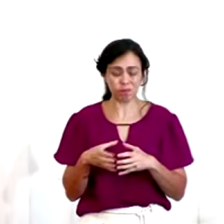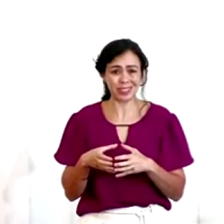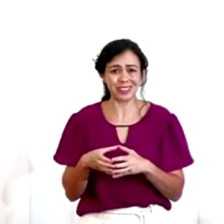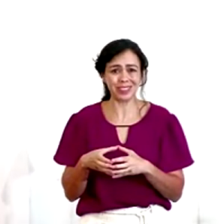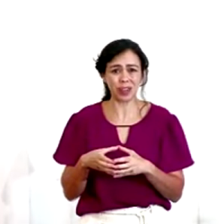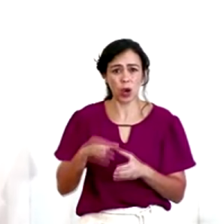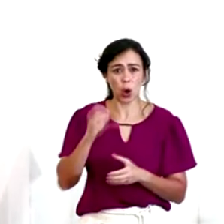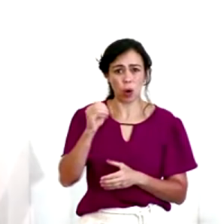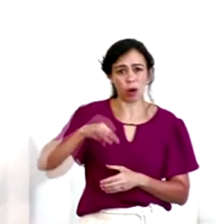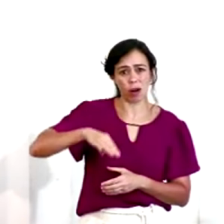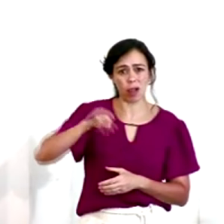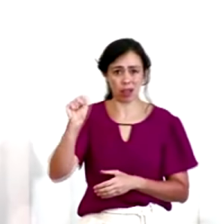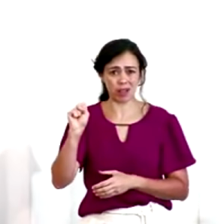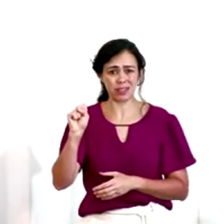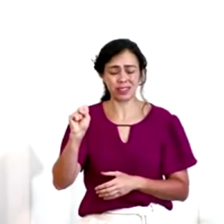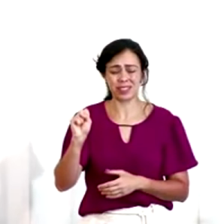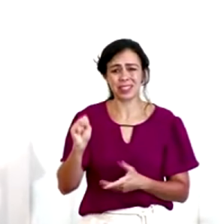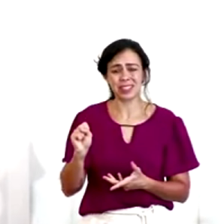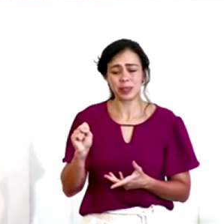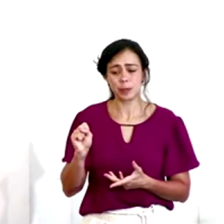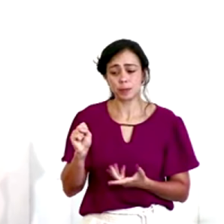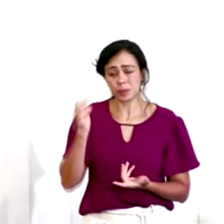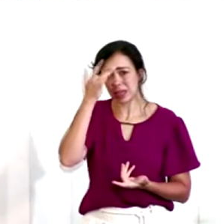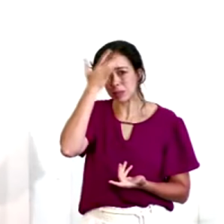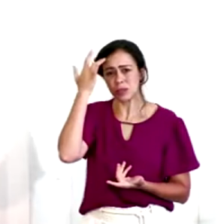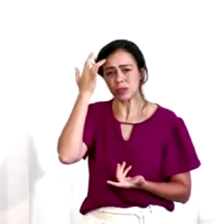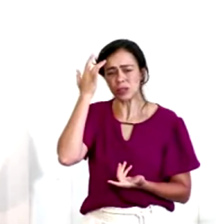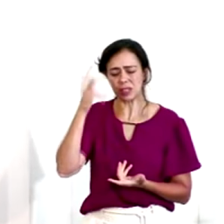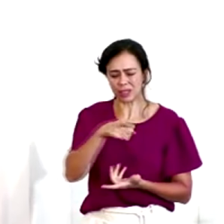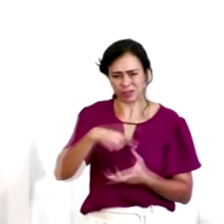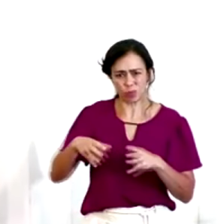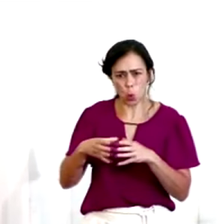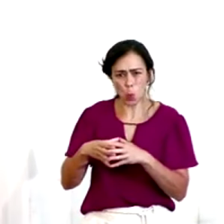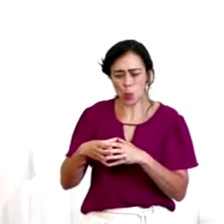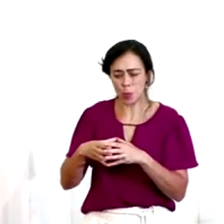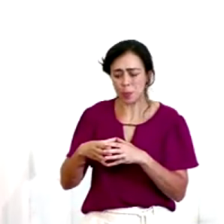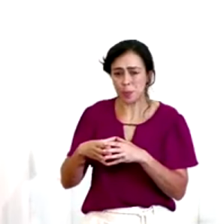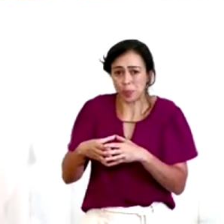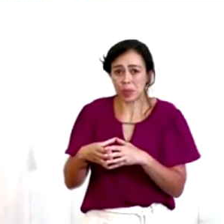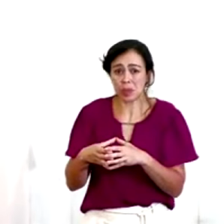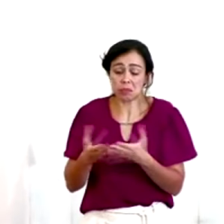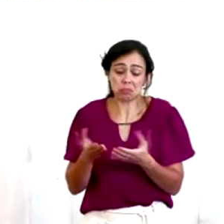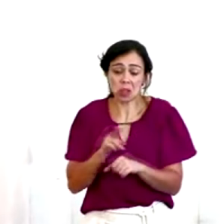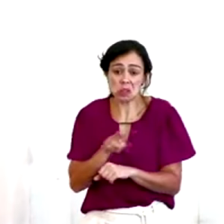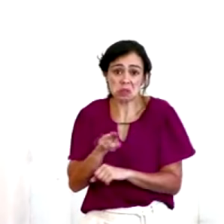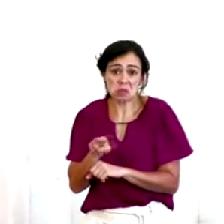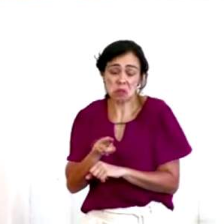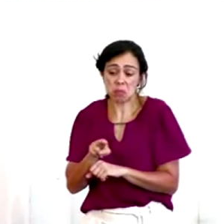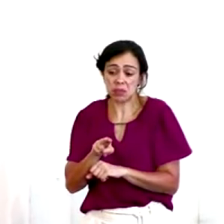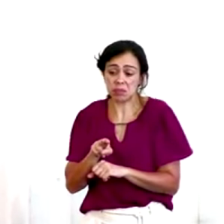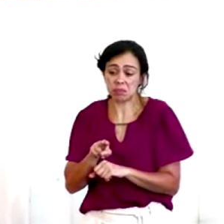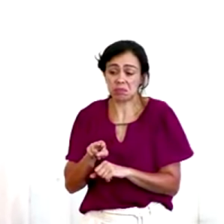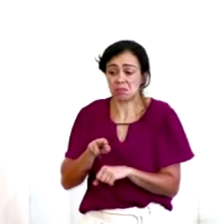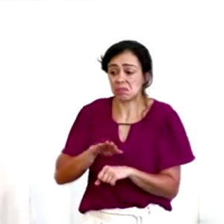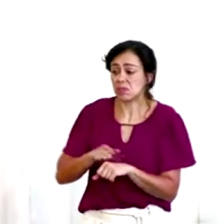é aquilo que se chama, de forma contemporânea,